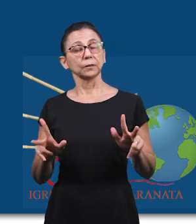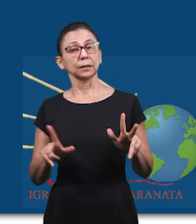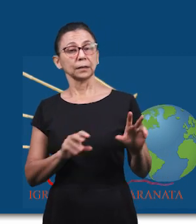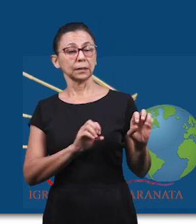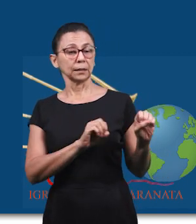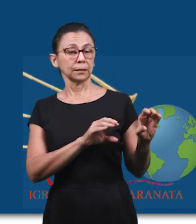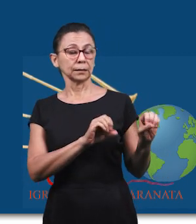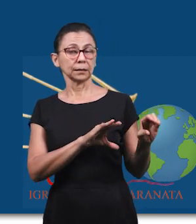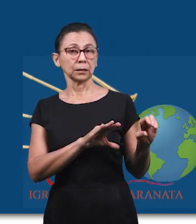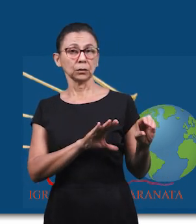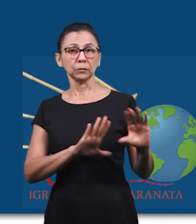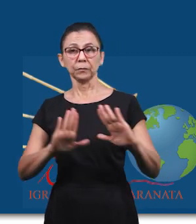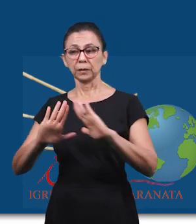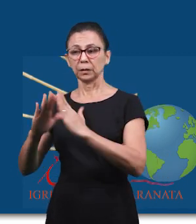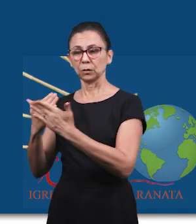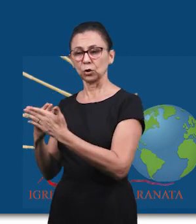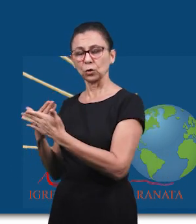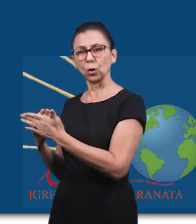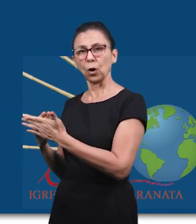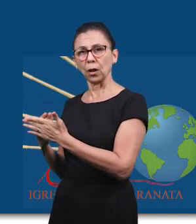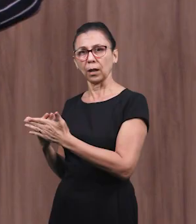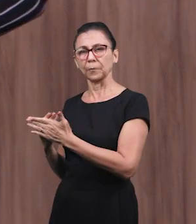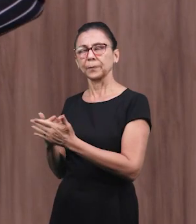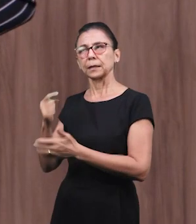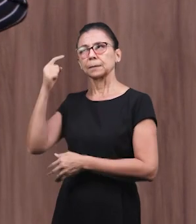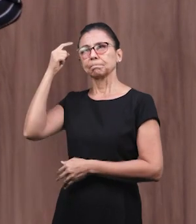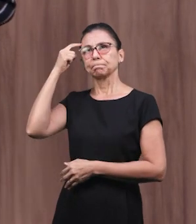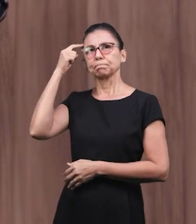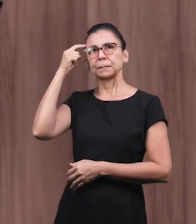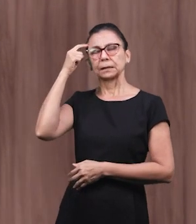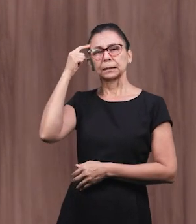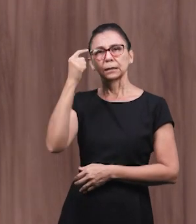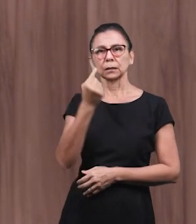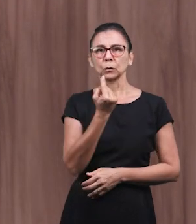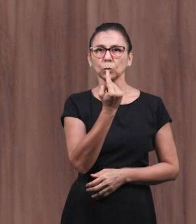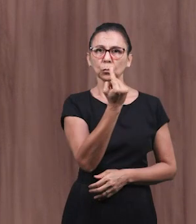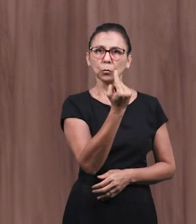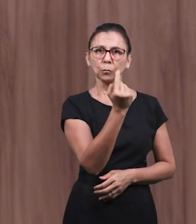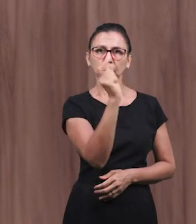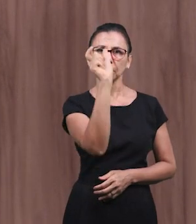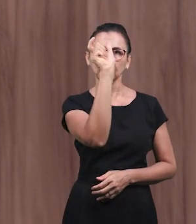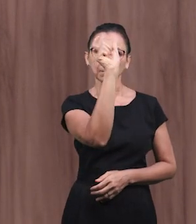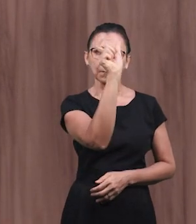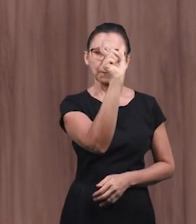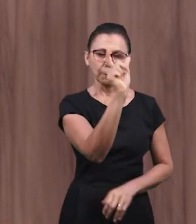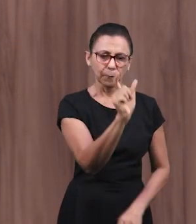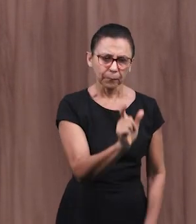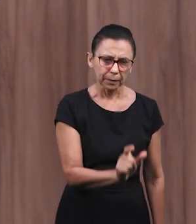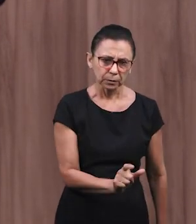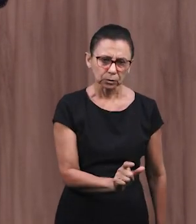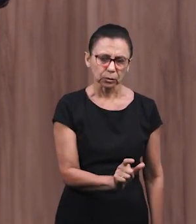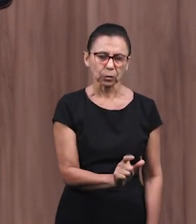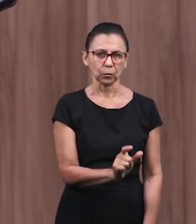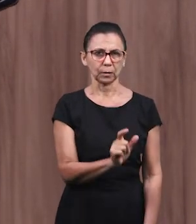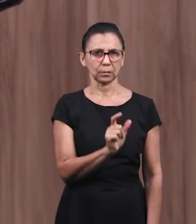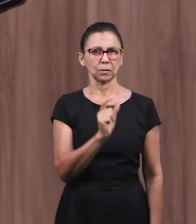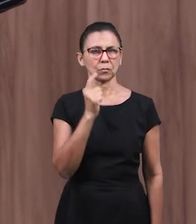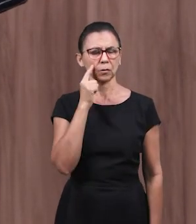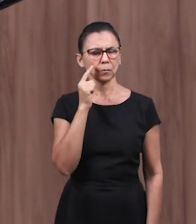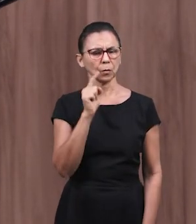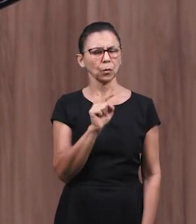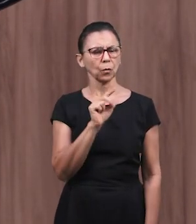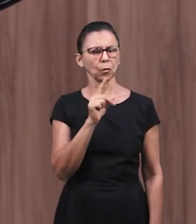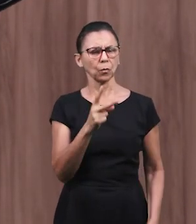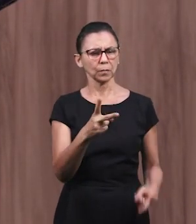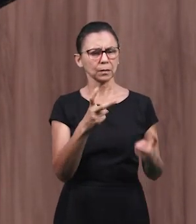educação e escolarização. Se pensarmos na educação de uma pessoa, nós vamos compreender